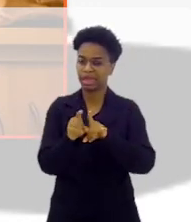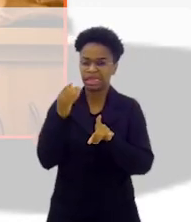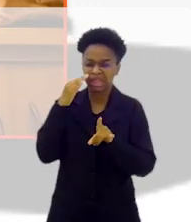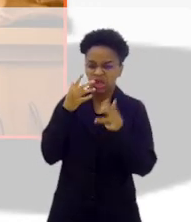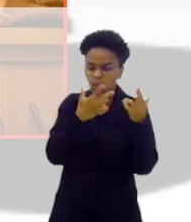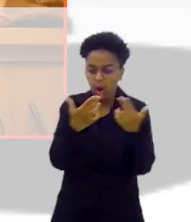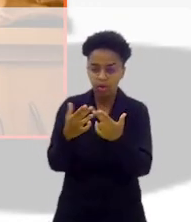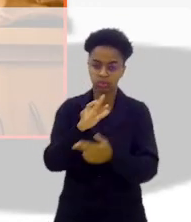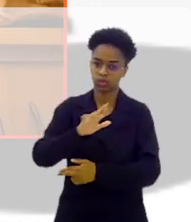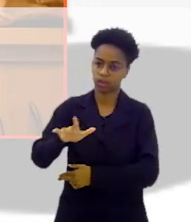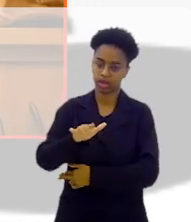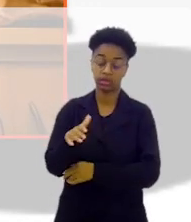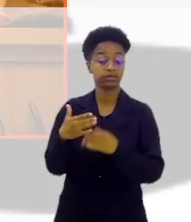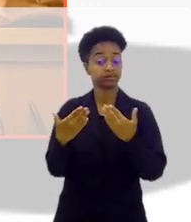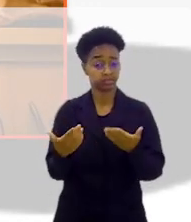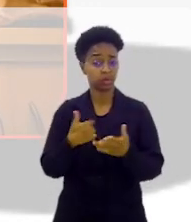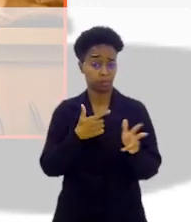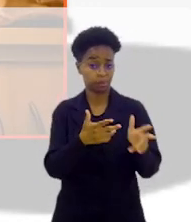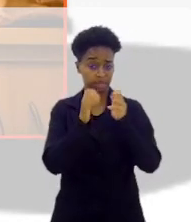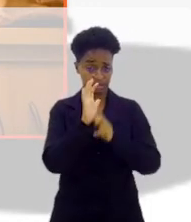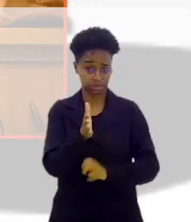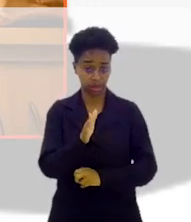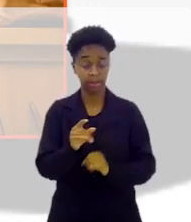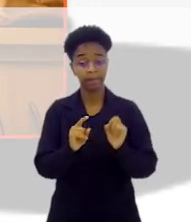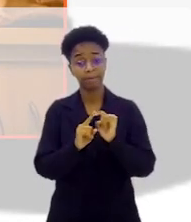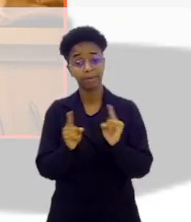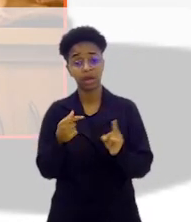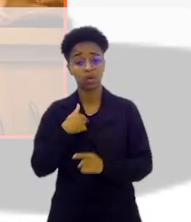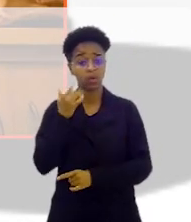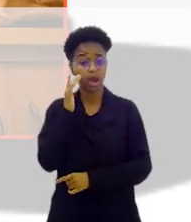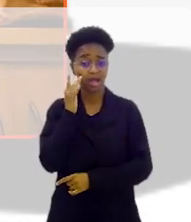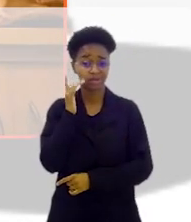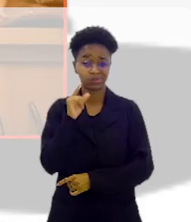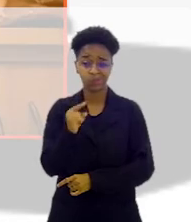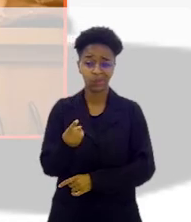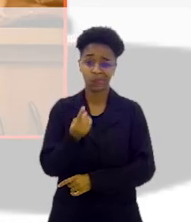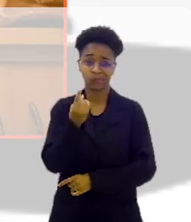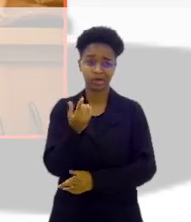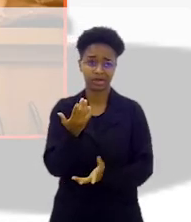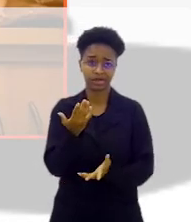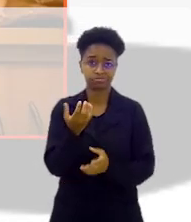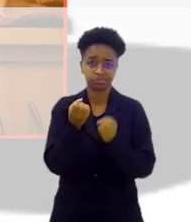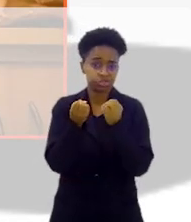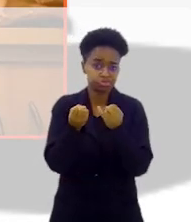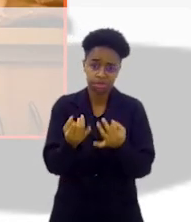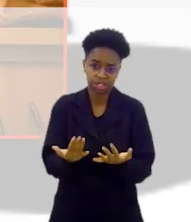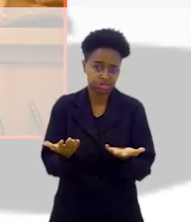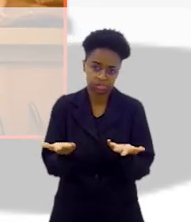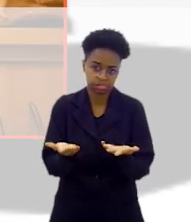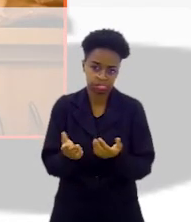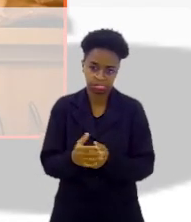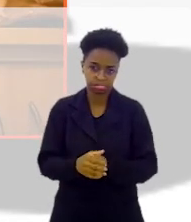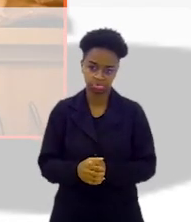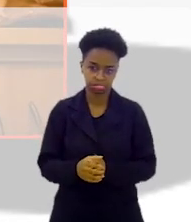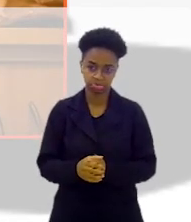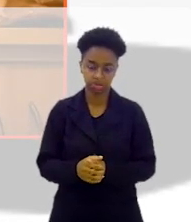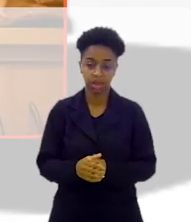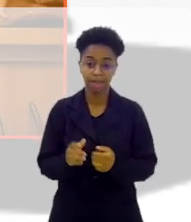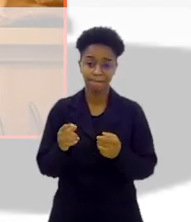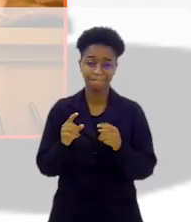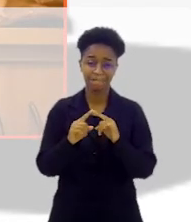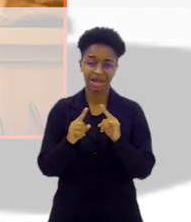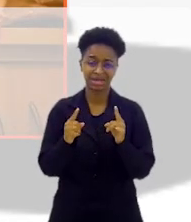O entendimento não é o mesmo. Eu já vi isso, mas eu acho que essa seria a única, explicação